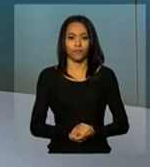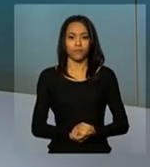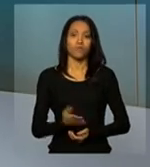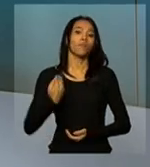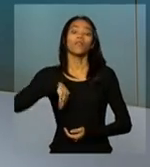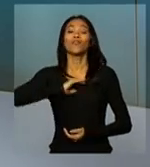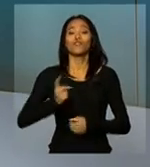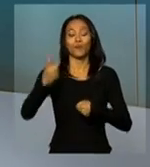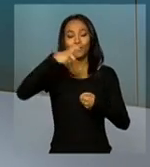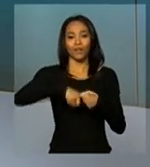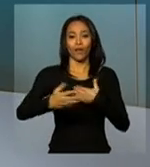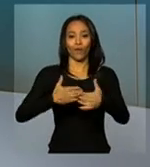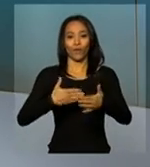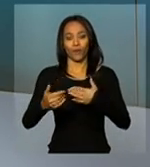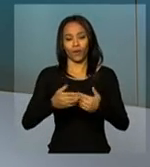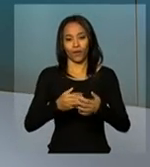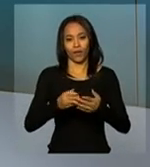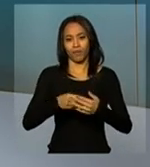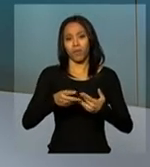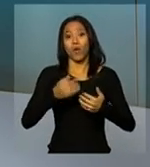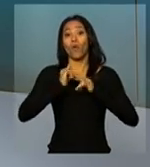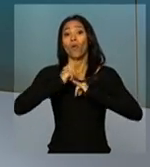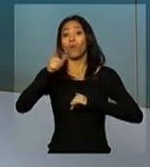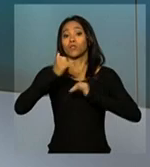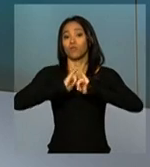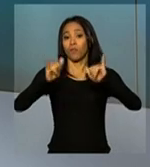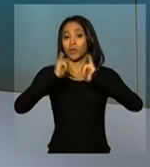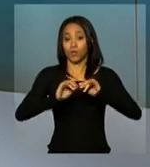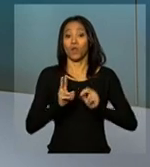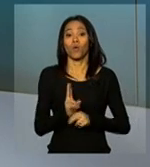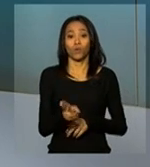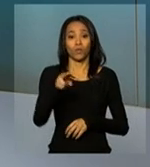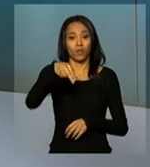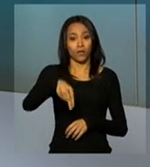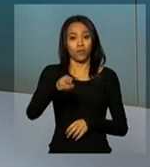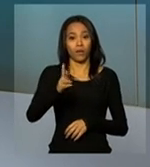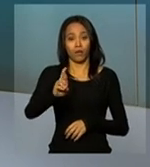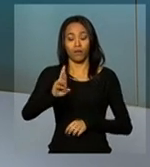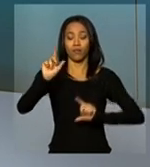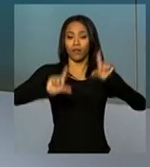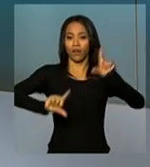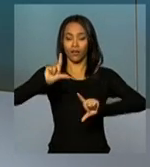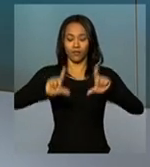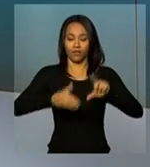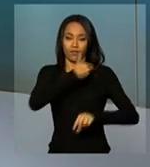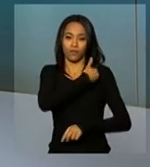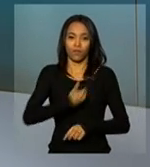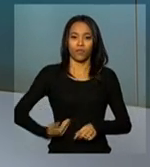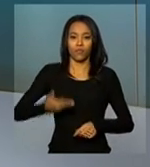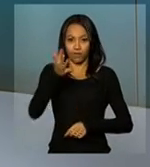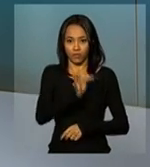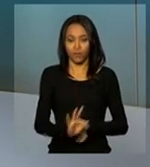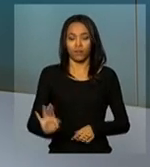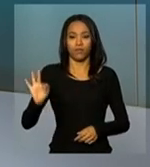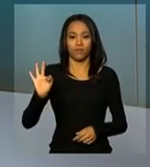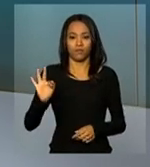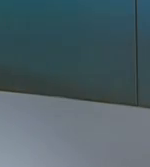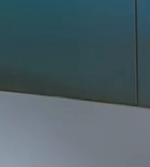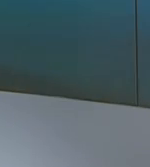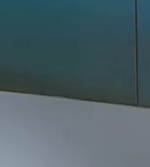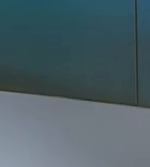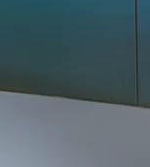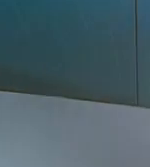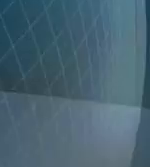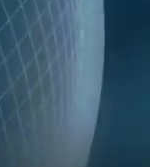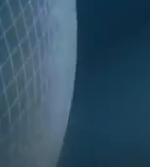E nós podemos voltar a qualquer momento com outras informações. Continue com a gente aqui na NBR, a TV do Governo Federal.